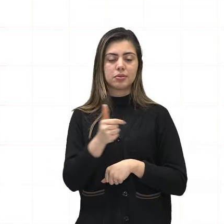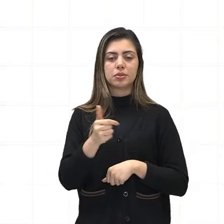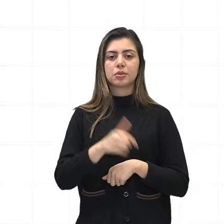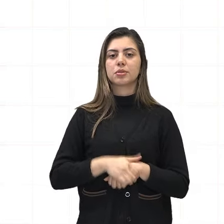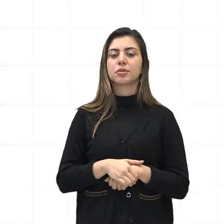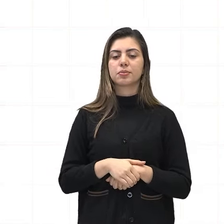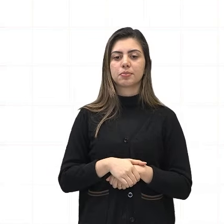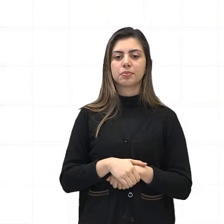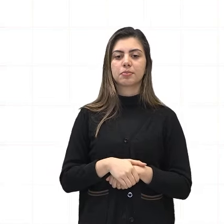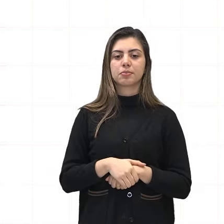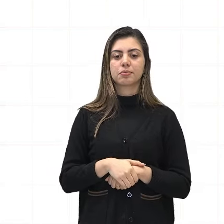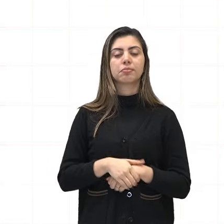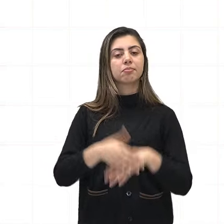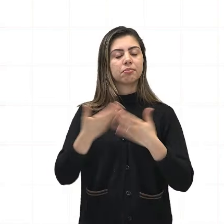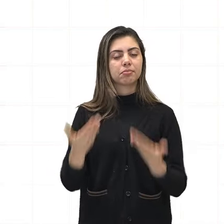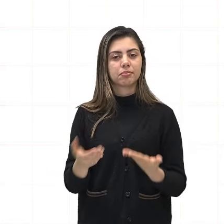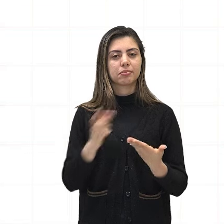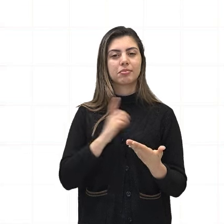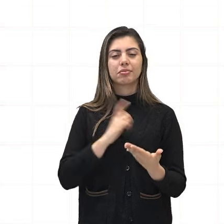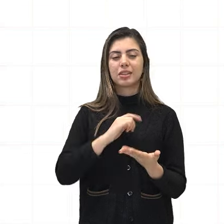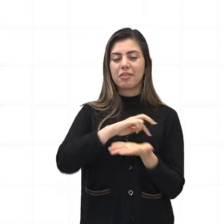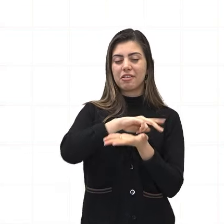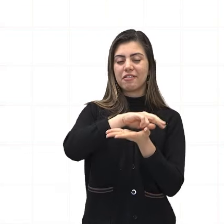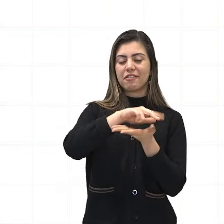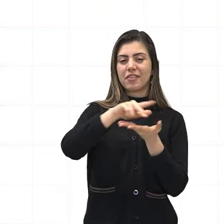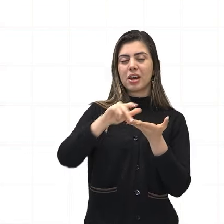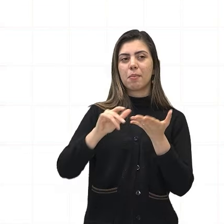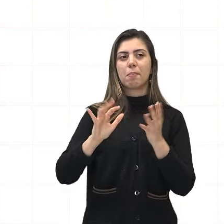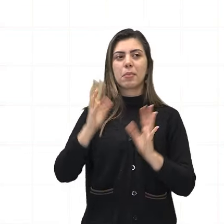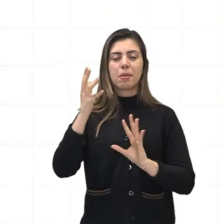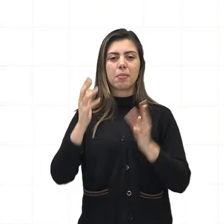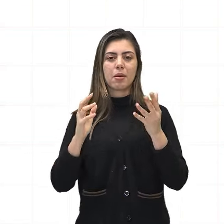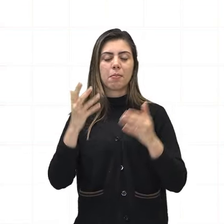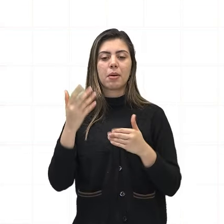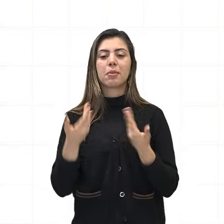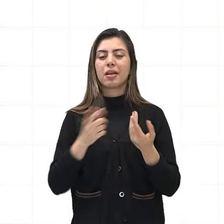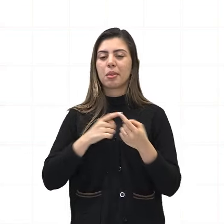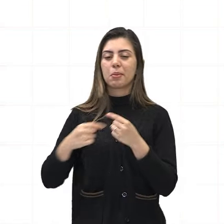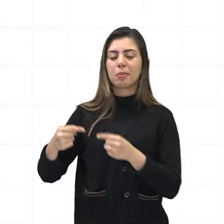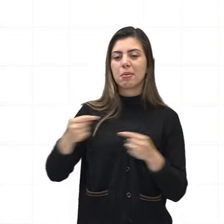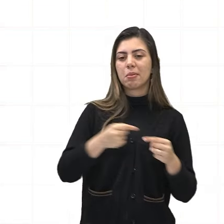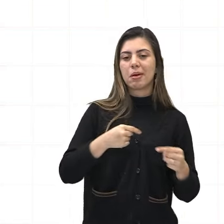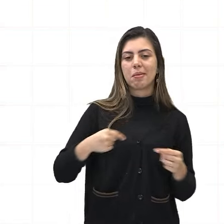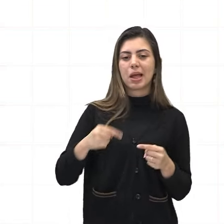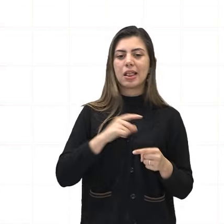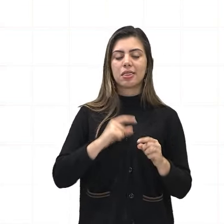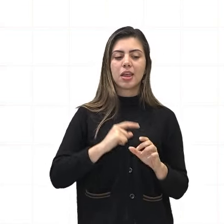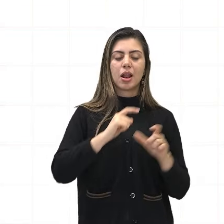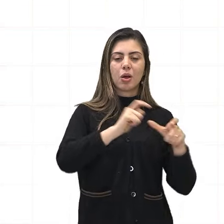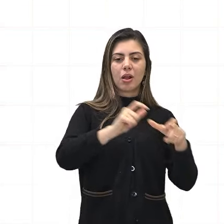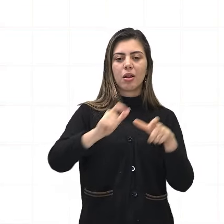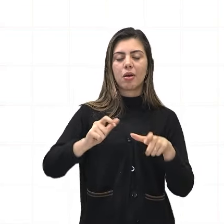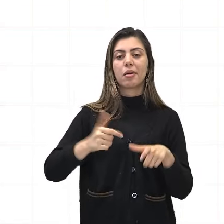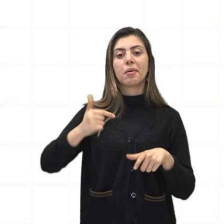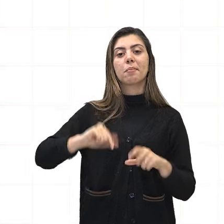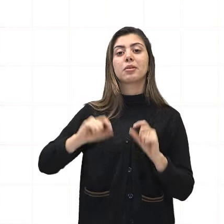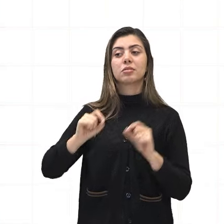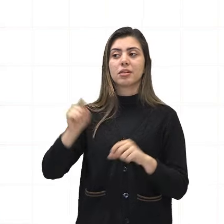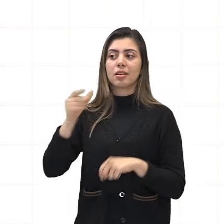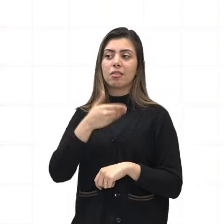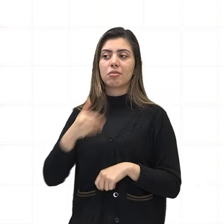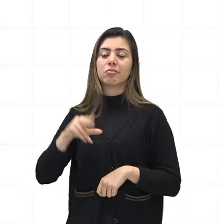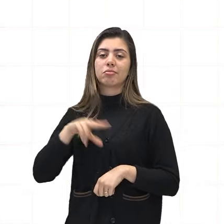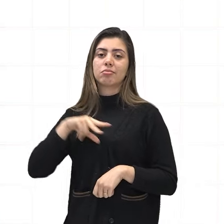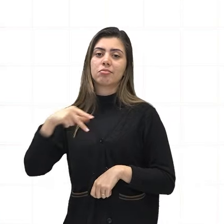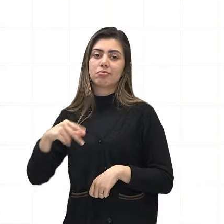1822. Então, após uma série de negociações e conflitos entre as elites locais e o governo português.